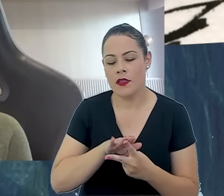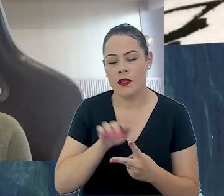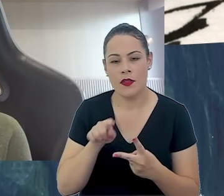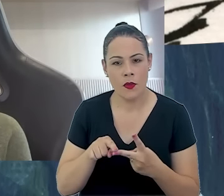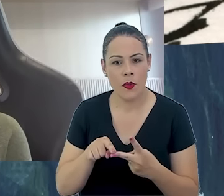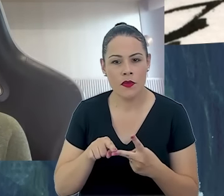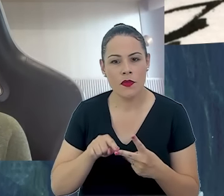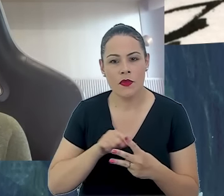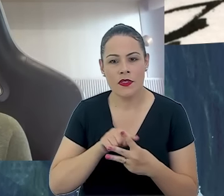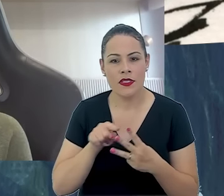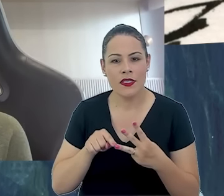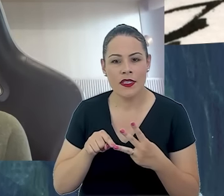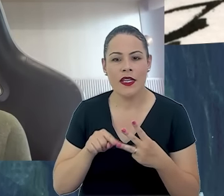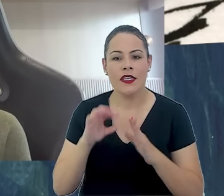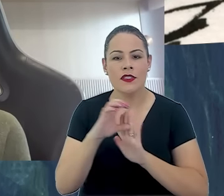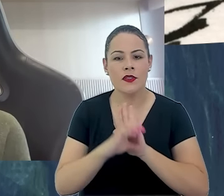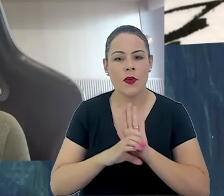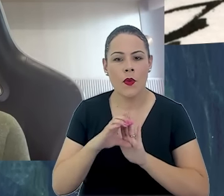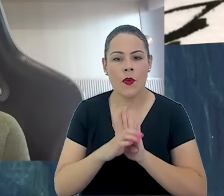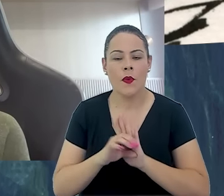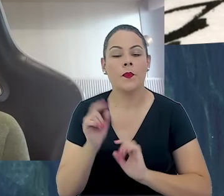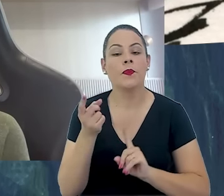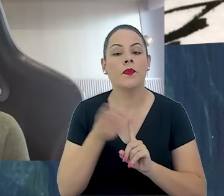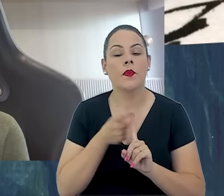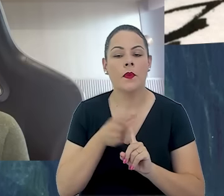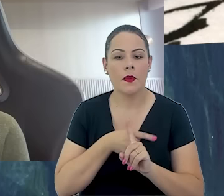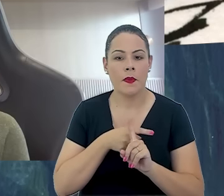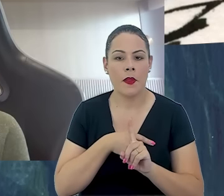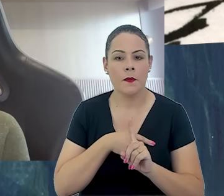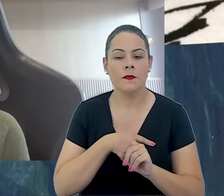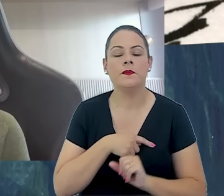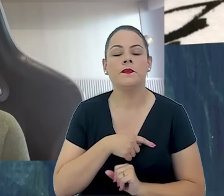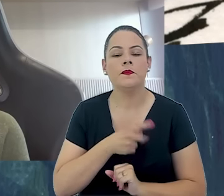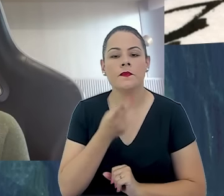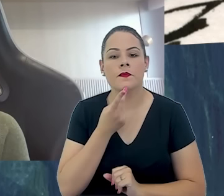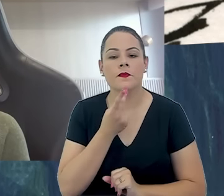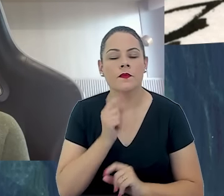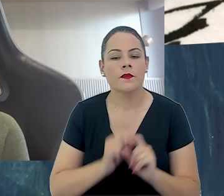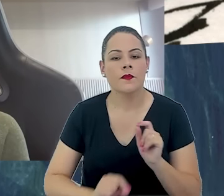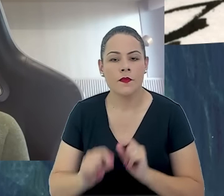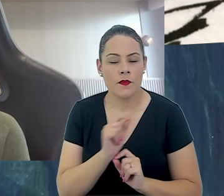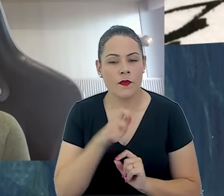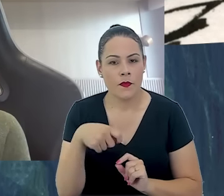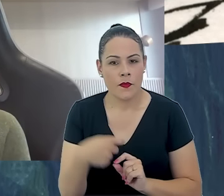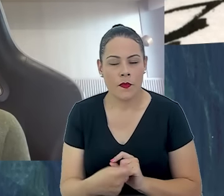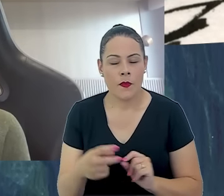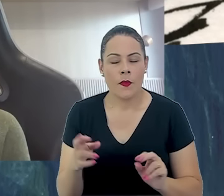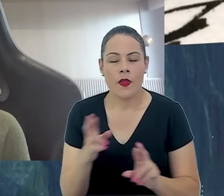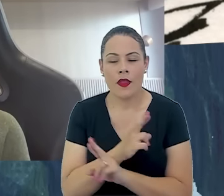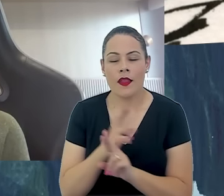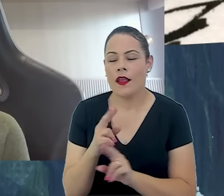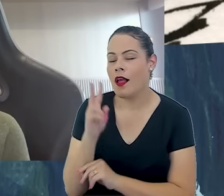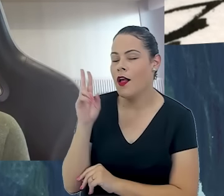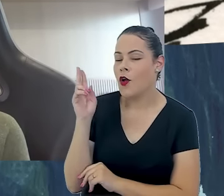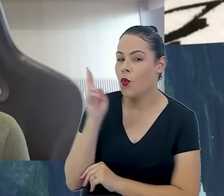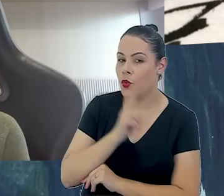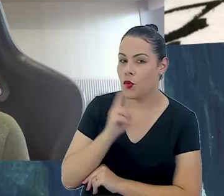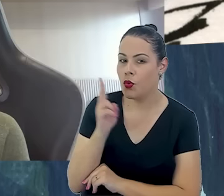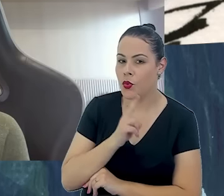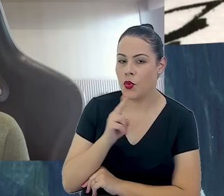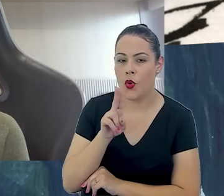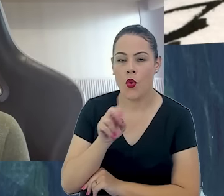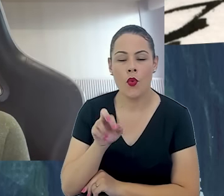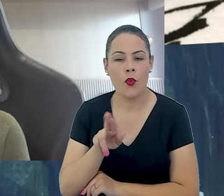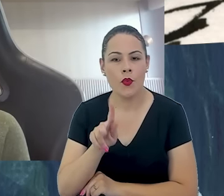talvez dois ou três conceitos, né? O primeiro deles é, com relação à urgência, é